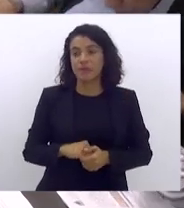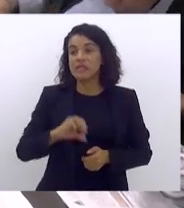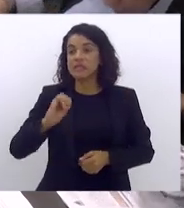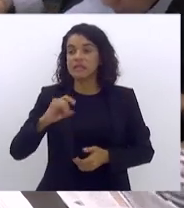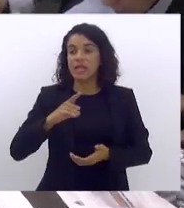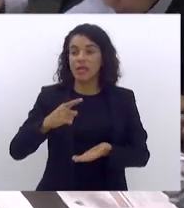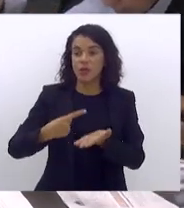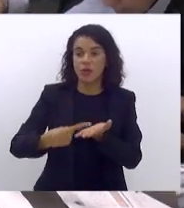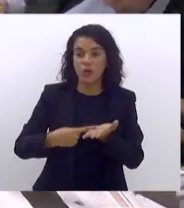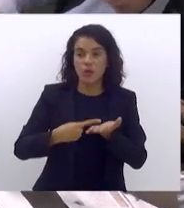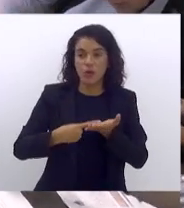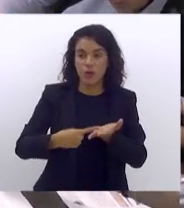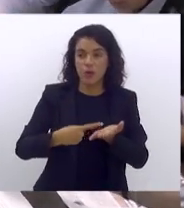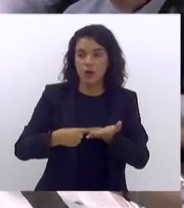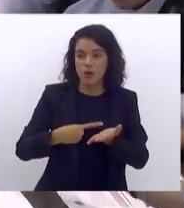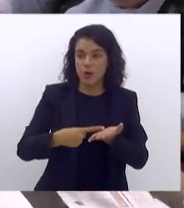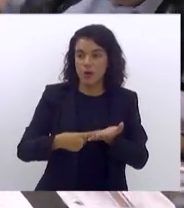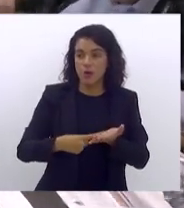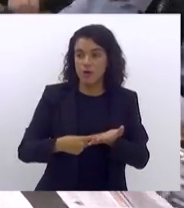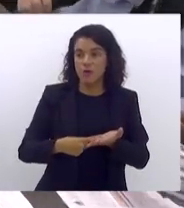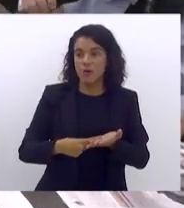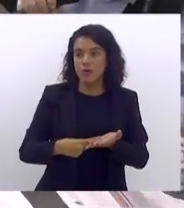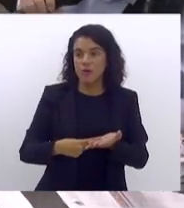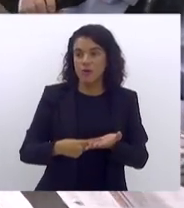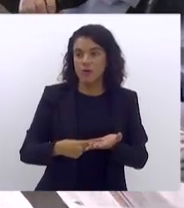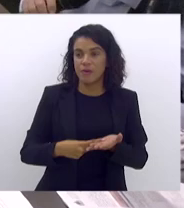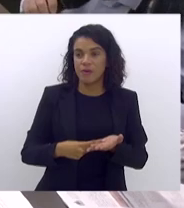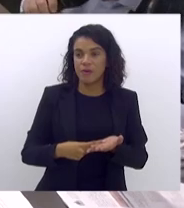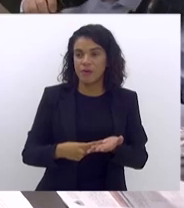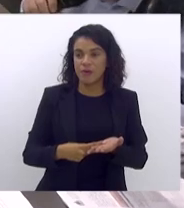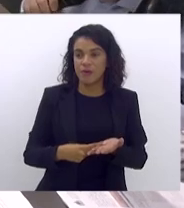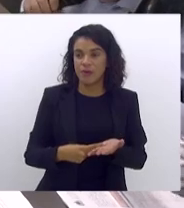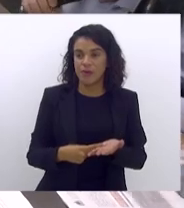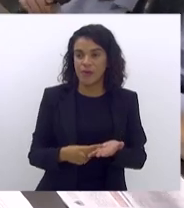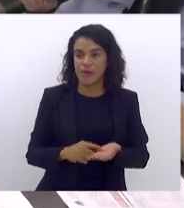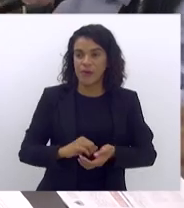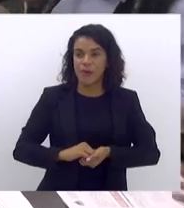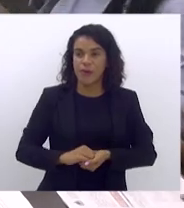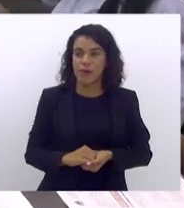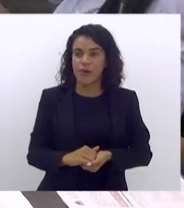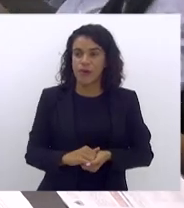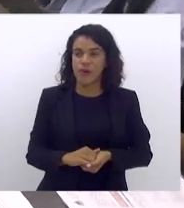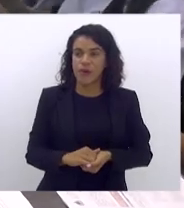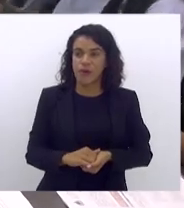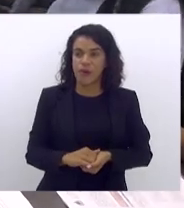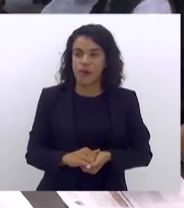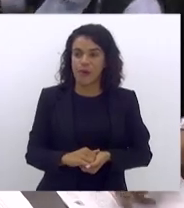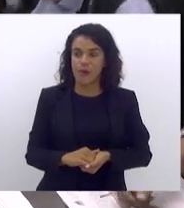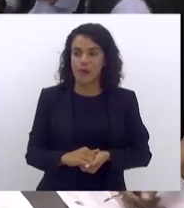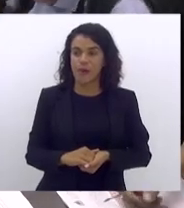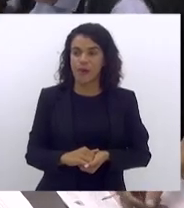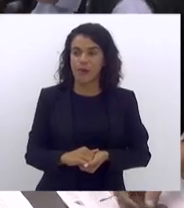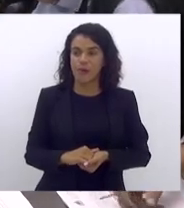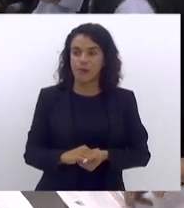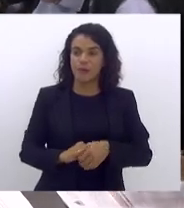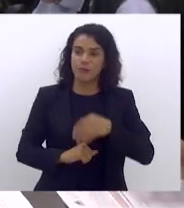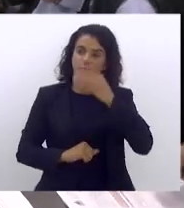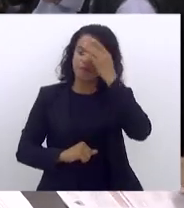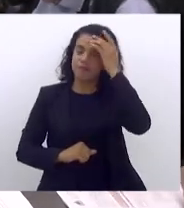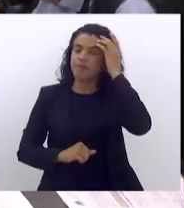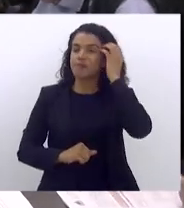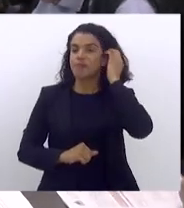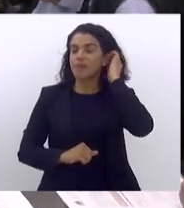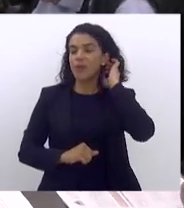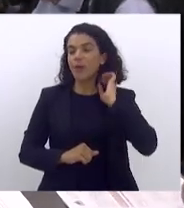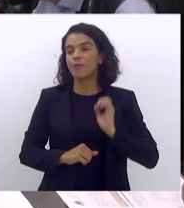compromisso fiquem... Já é isso? Espera só um instantinho. Vamos ao